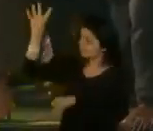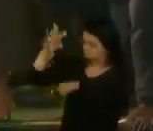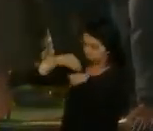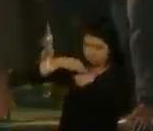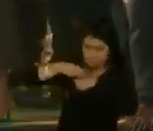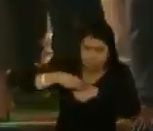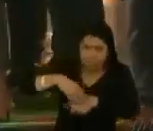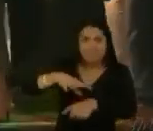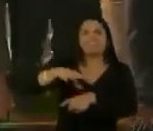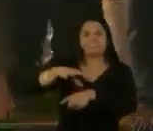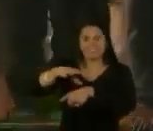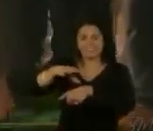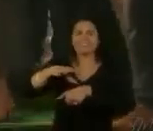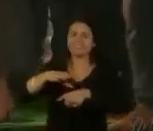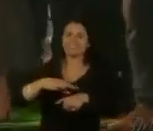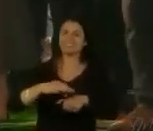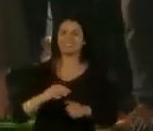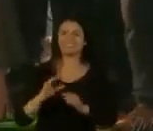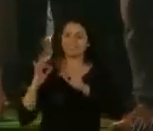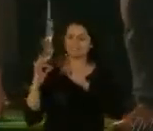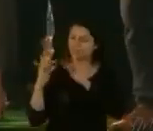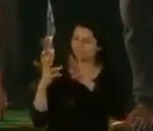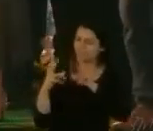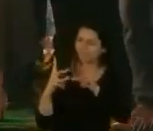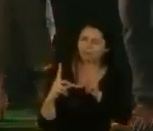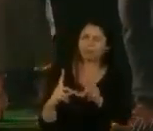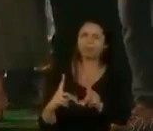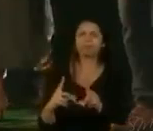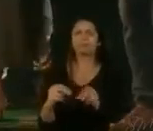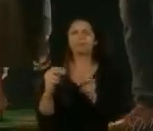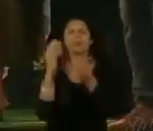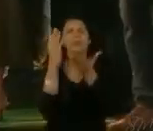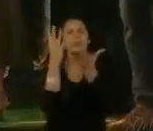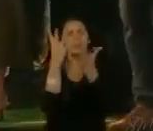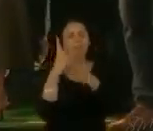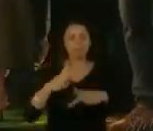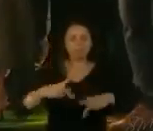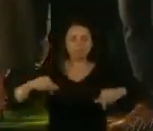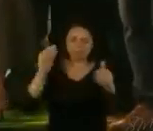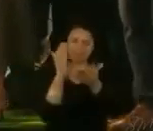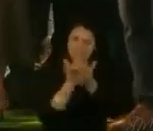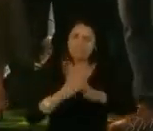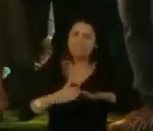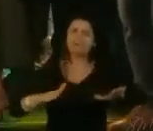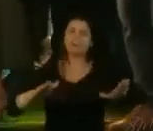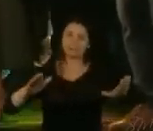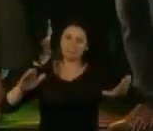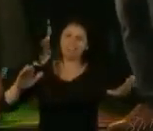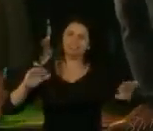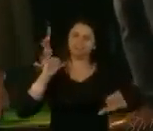acontecer. Deus mandou te falar que tudo vai passar.